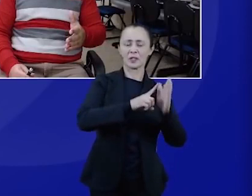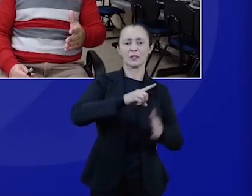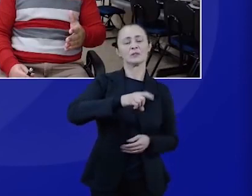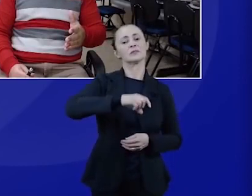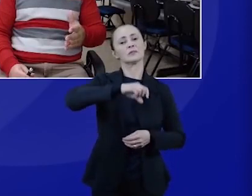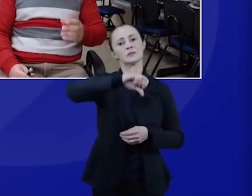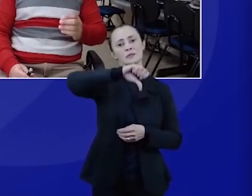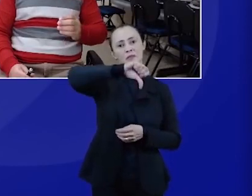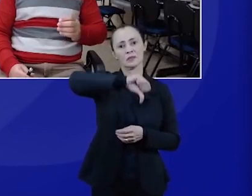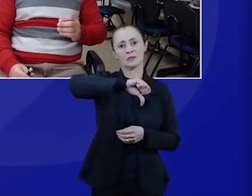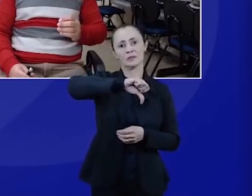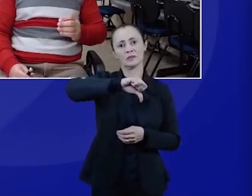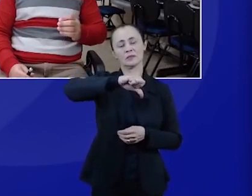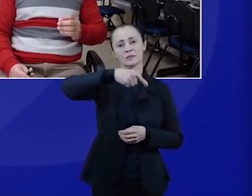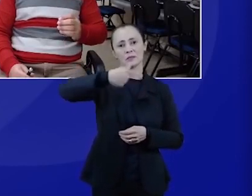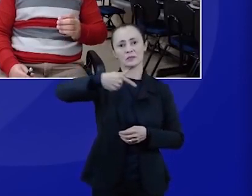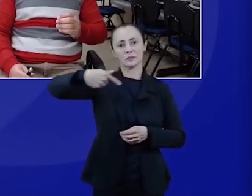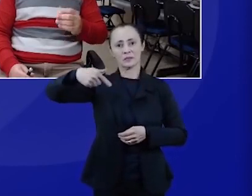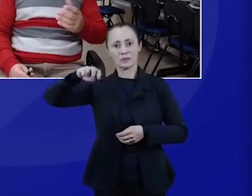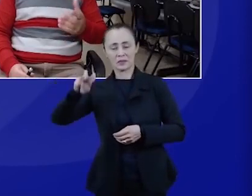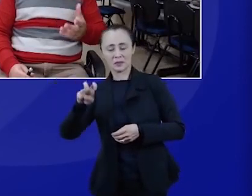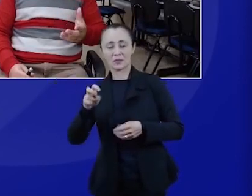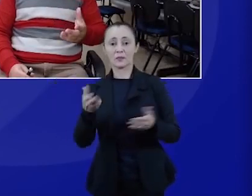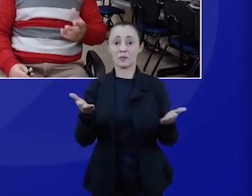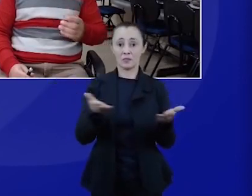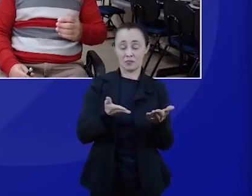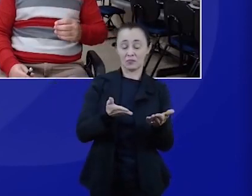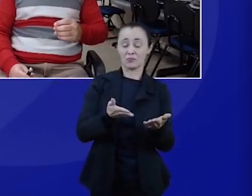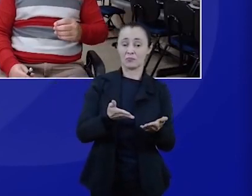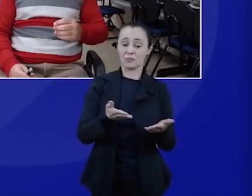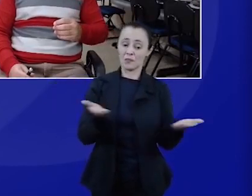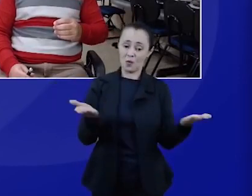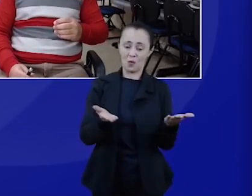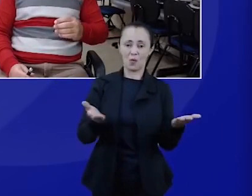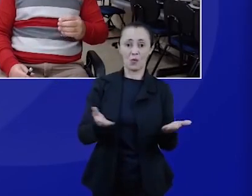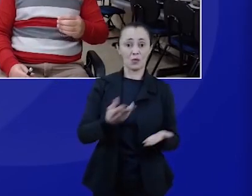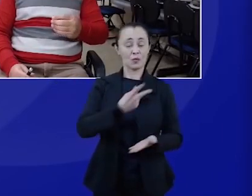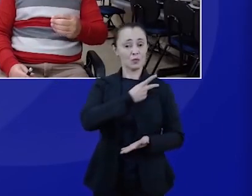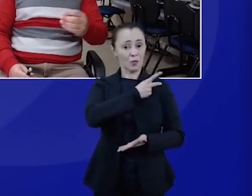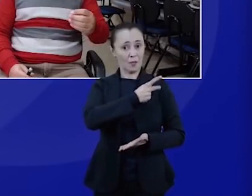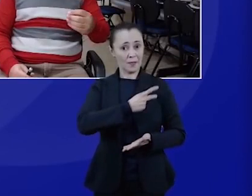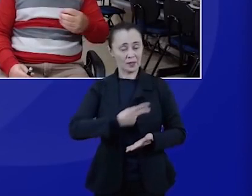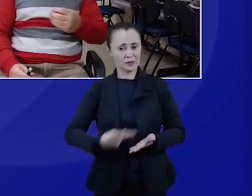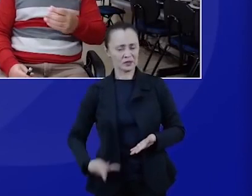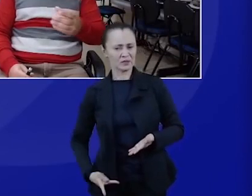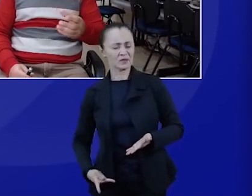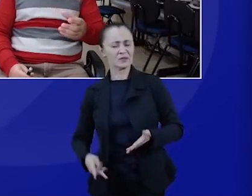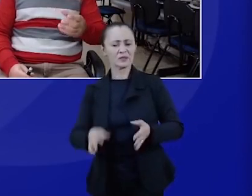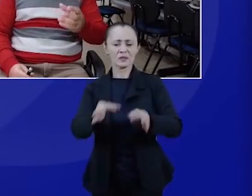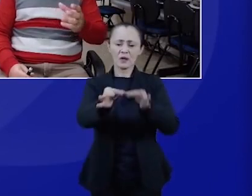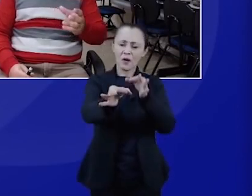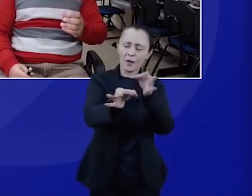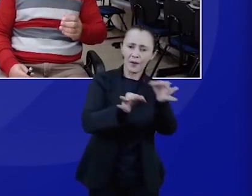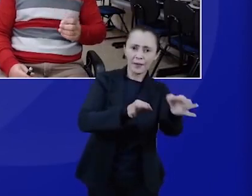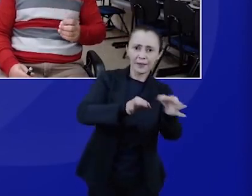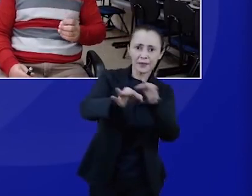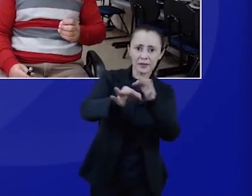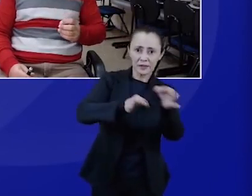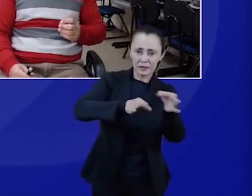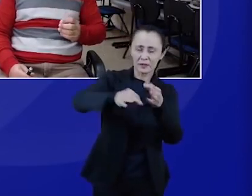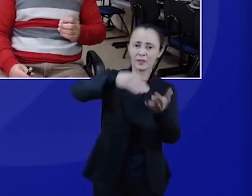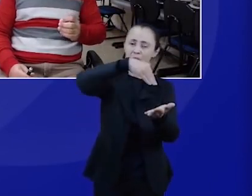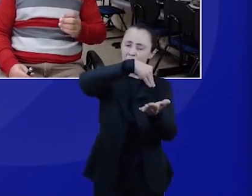9.465, onde o atual presidente fez algumas reorganizações das